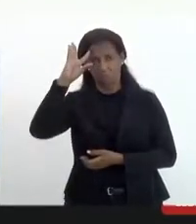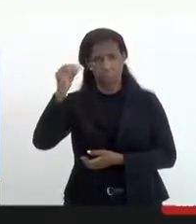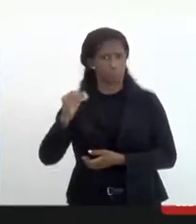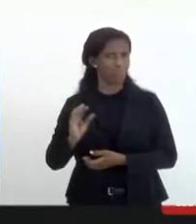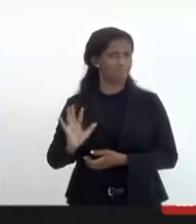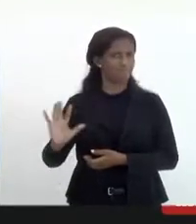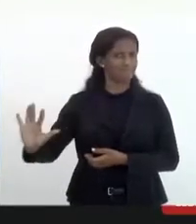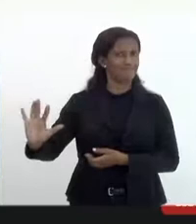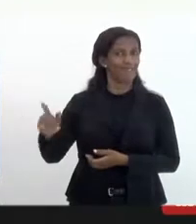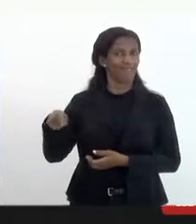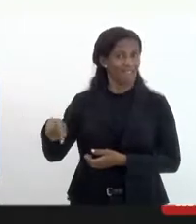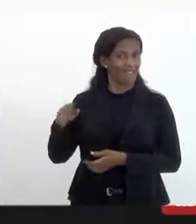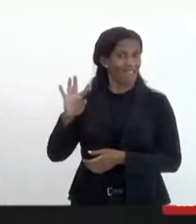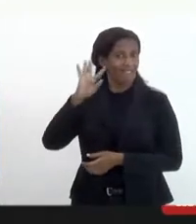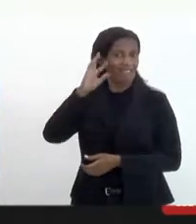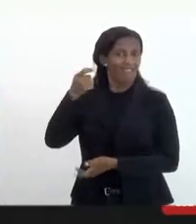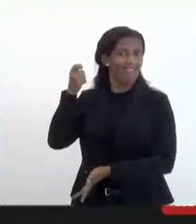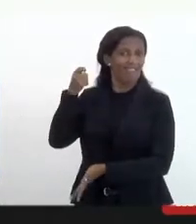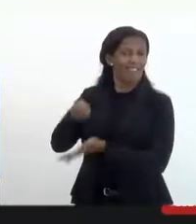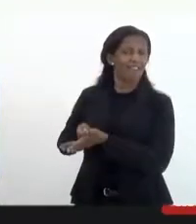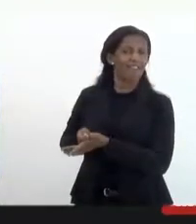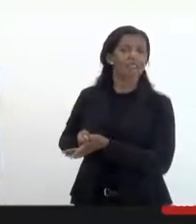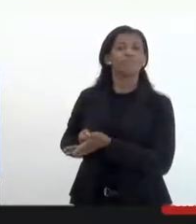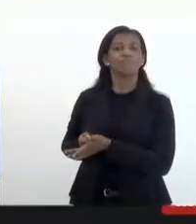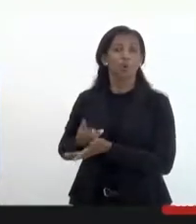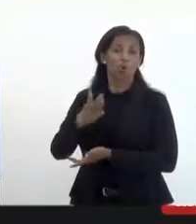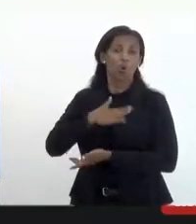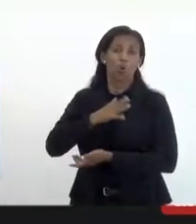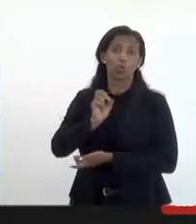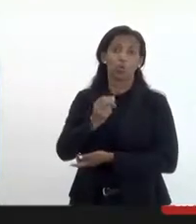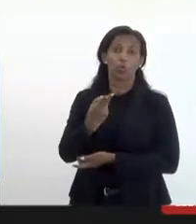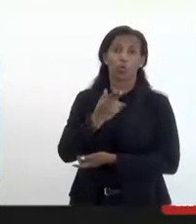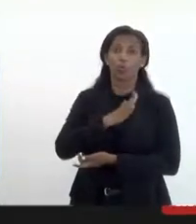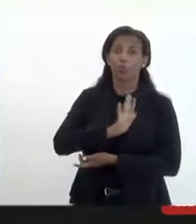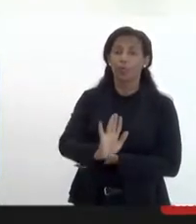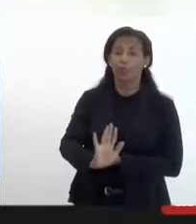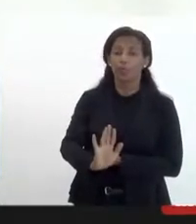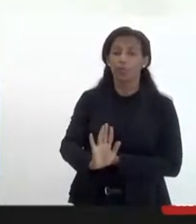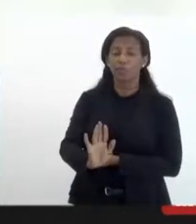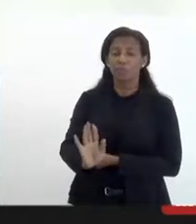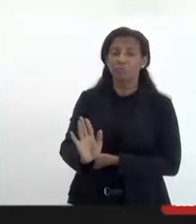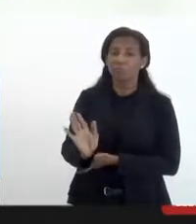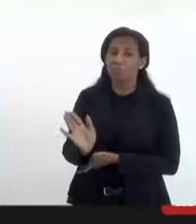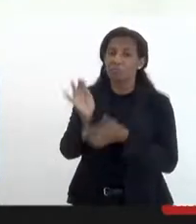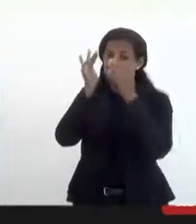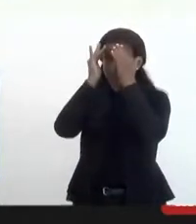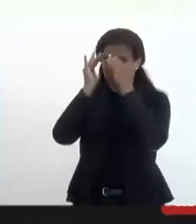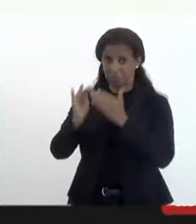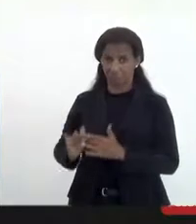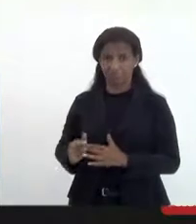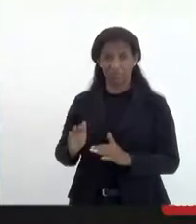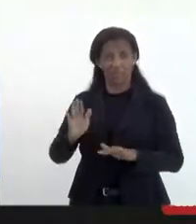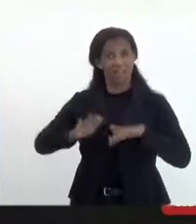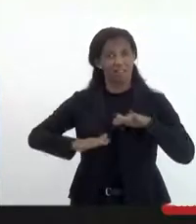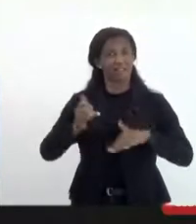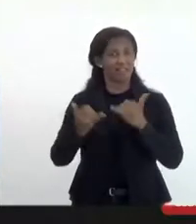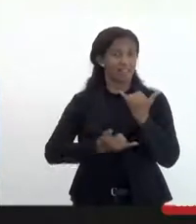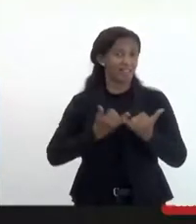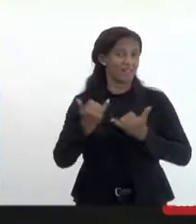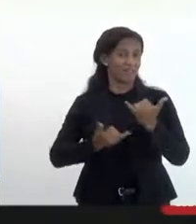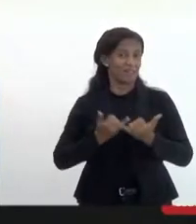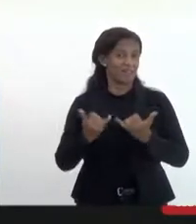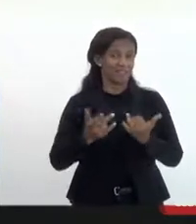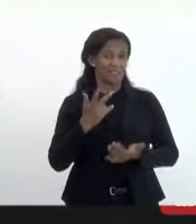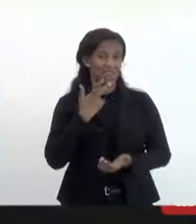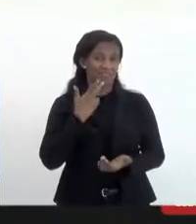Porque quando o STF decide, decidido está, gostem ou não. Até na brincadeira, muitos dizem que até